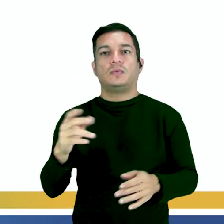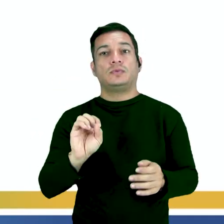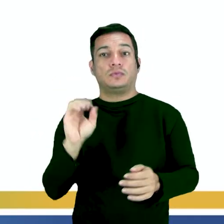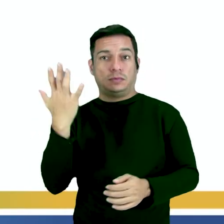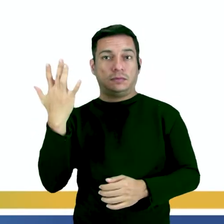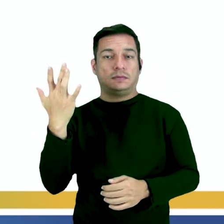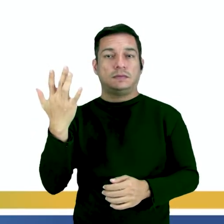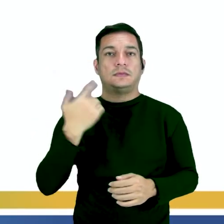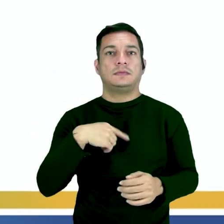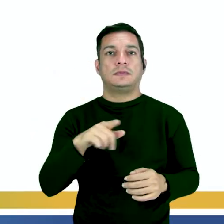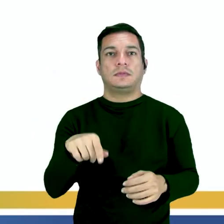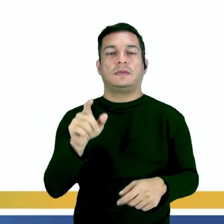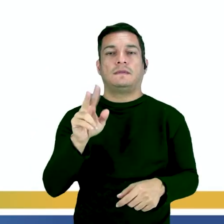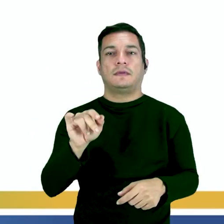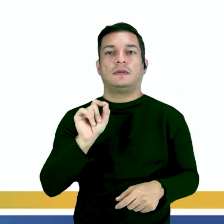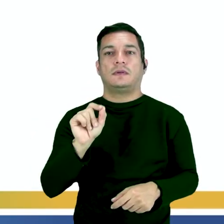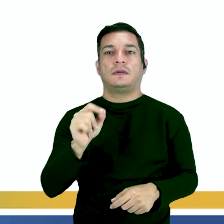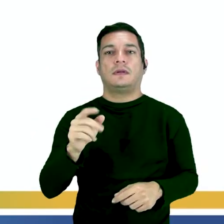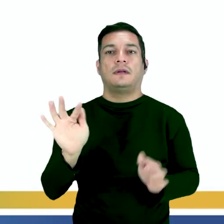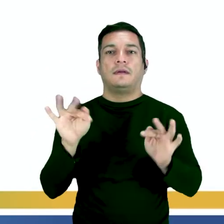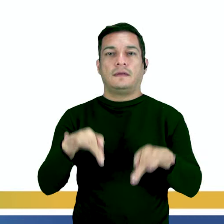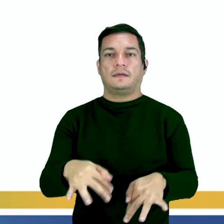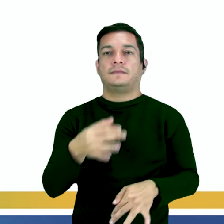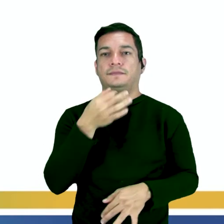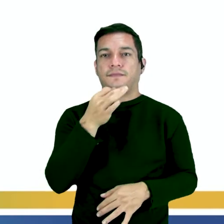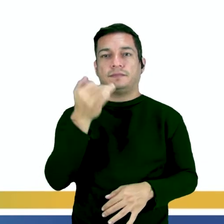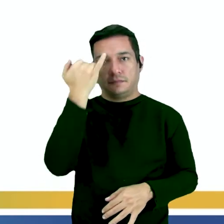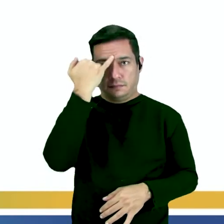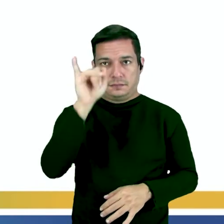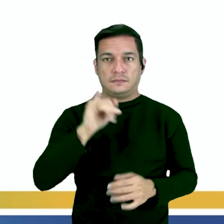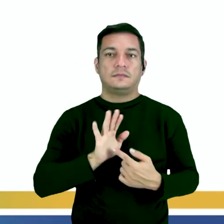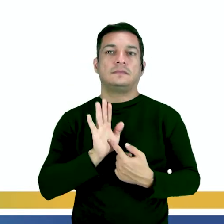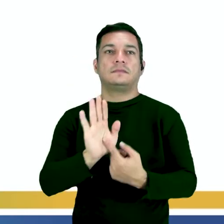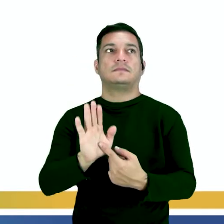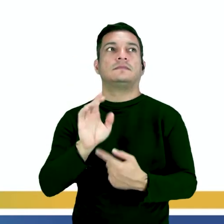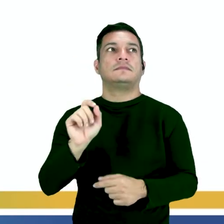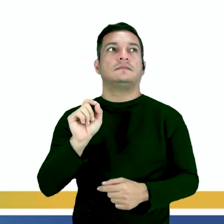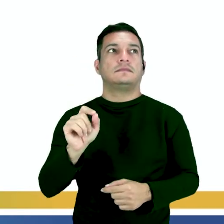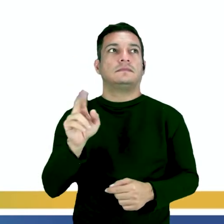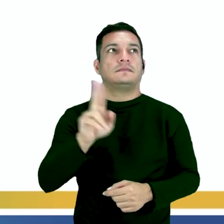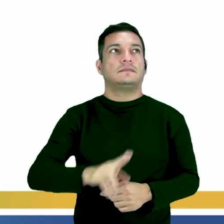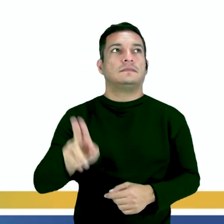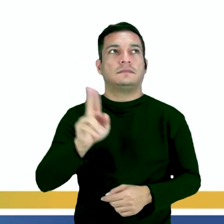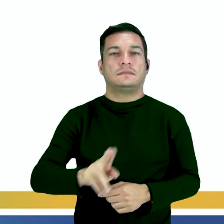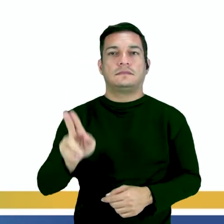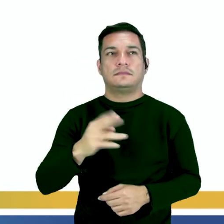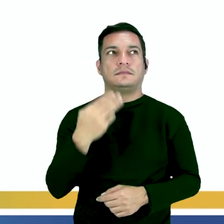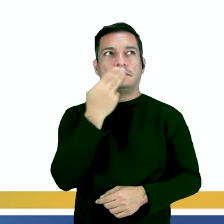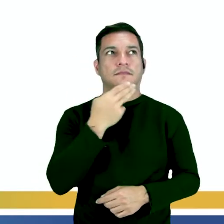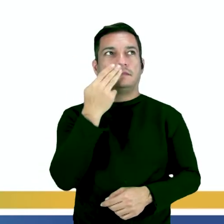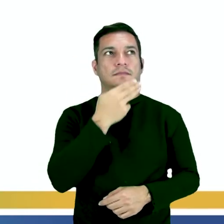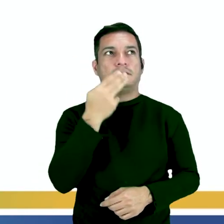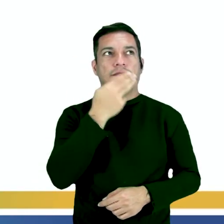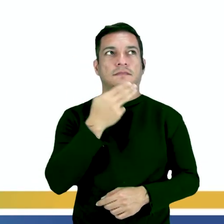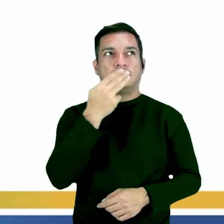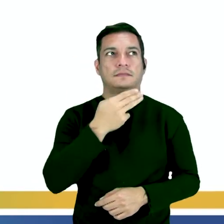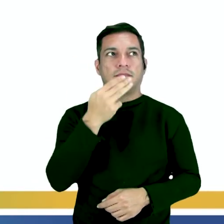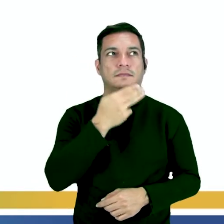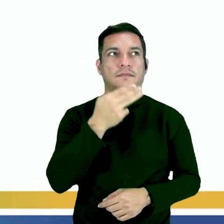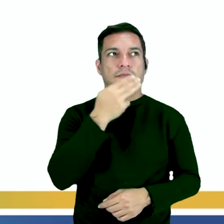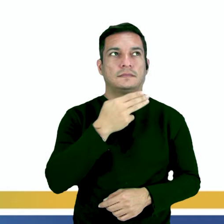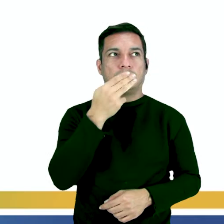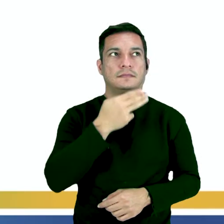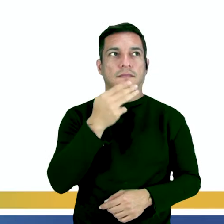consequência. Ali no caso, ele vai concluir a ideia que ele apresentou sobre o uso do açúcar. Mais à frente, ele